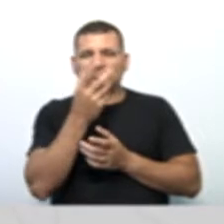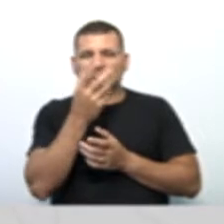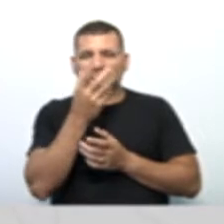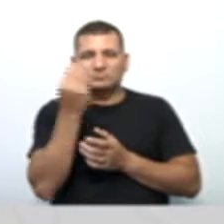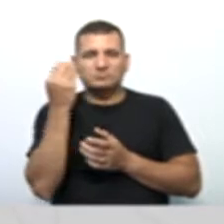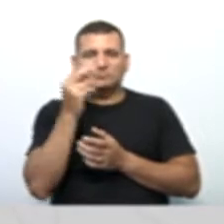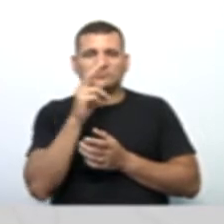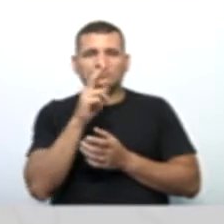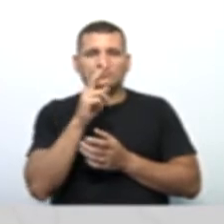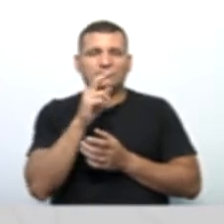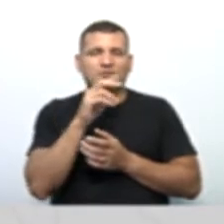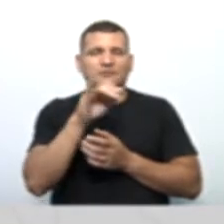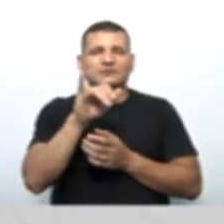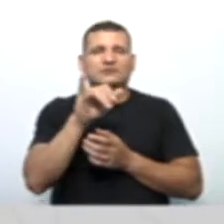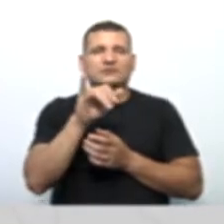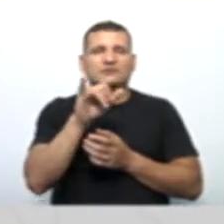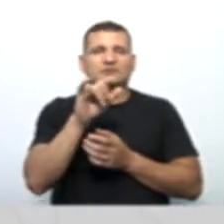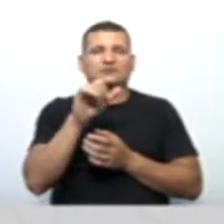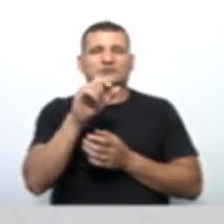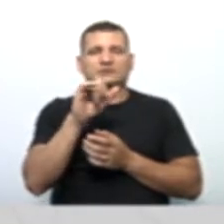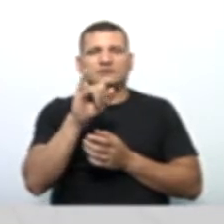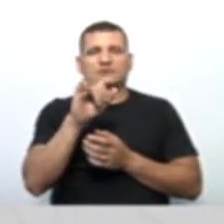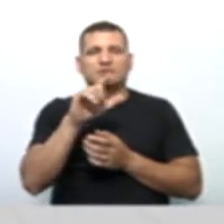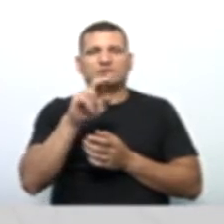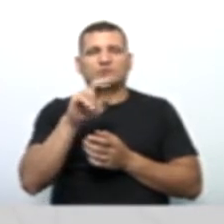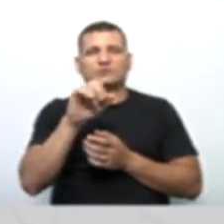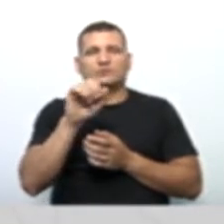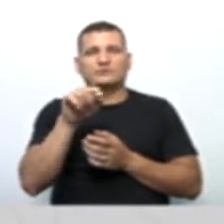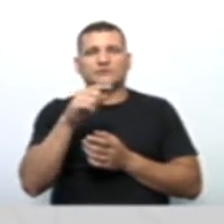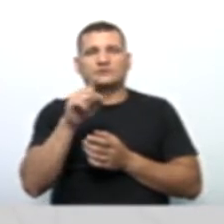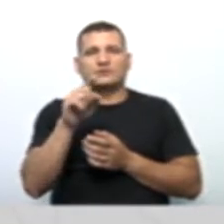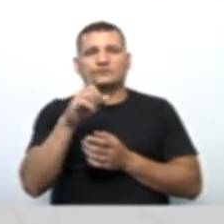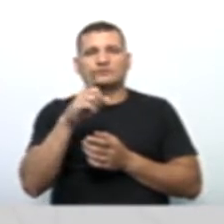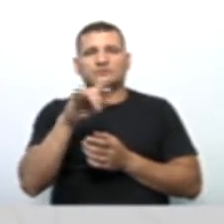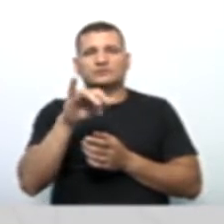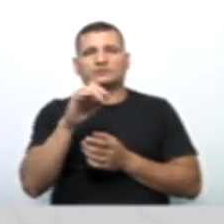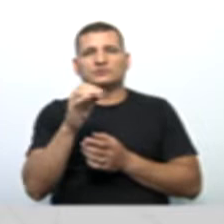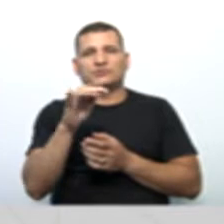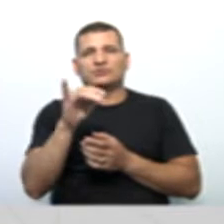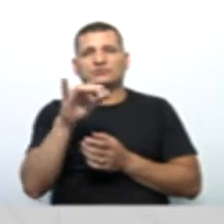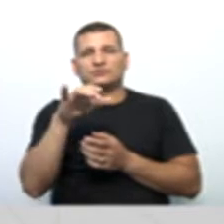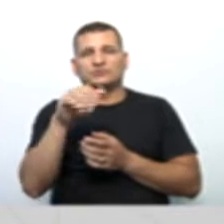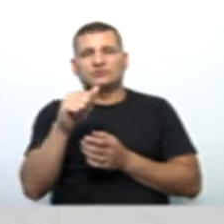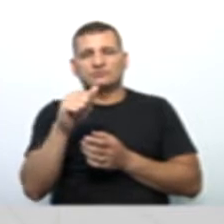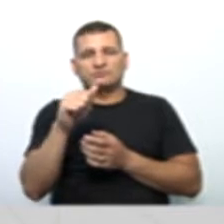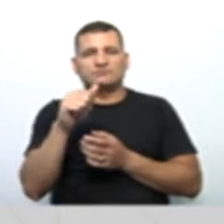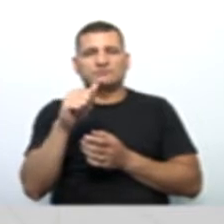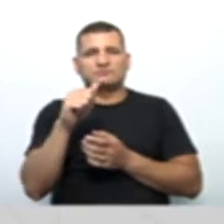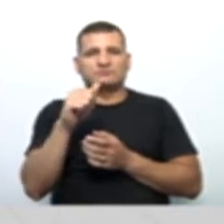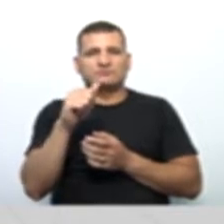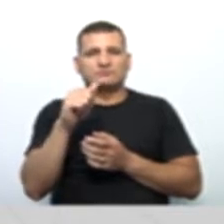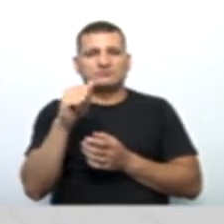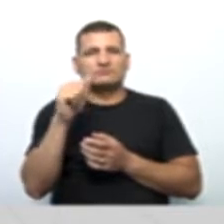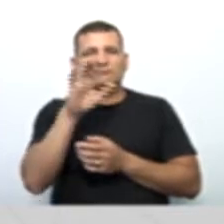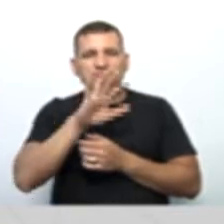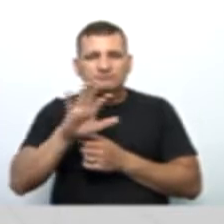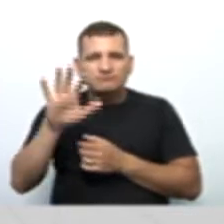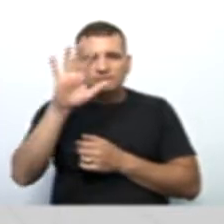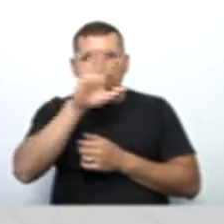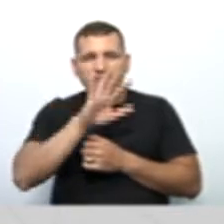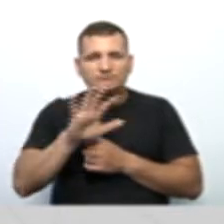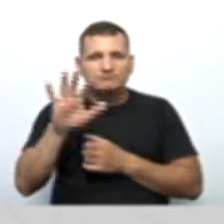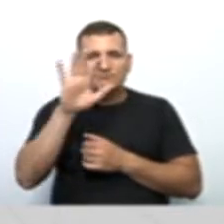ilusão de ótica nos onde o quanto você causa quer causar ilusão de ótica você trabalha com essas cores invertidas uma secada quedas é um